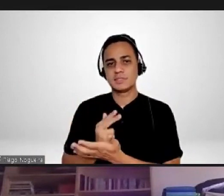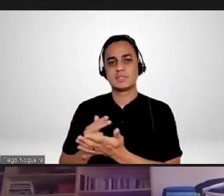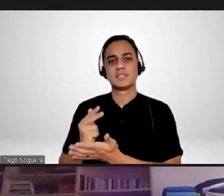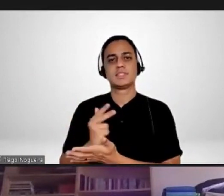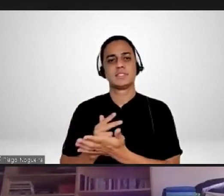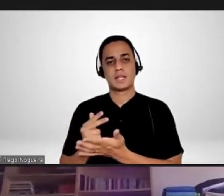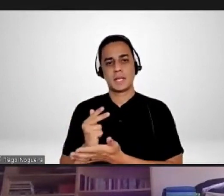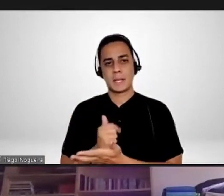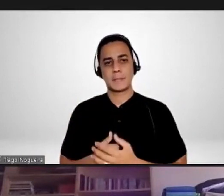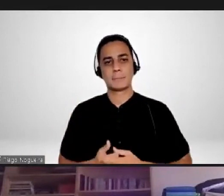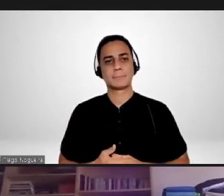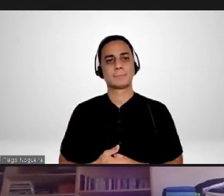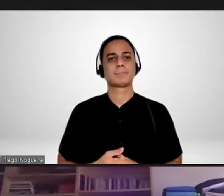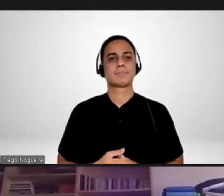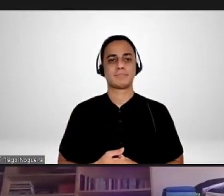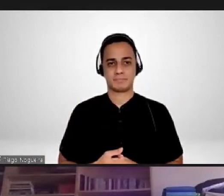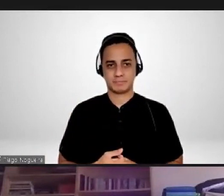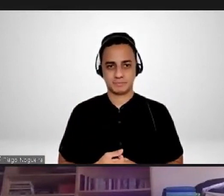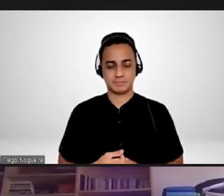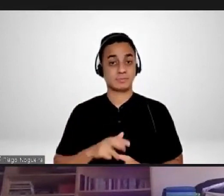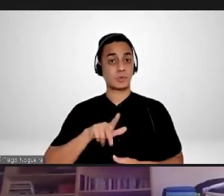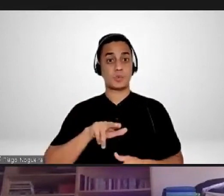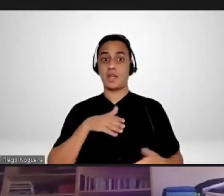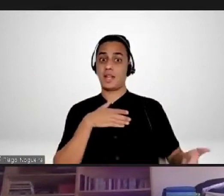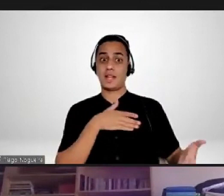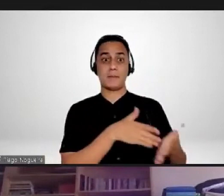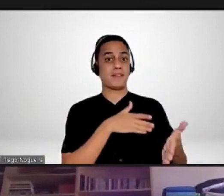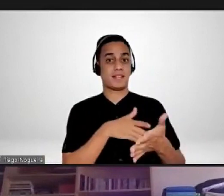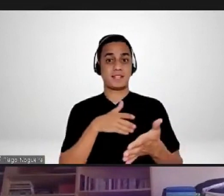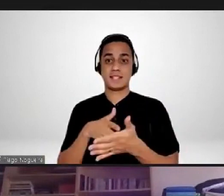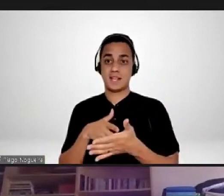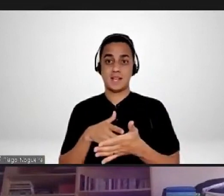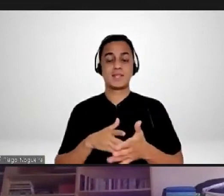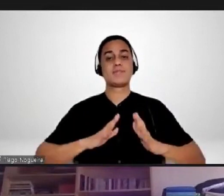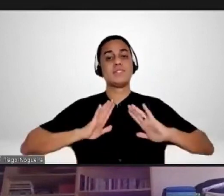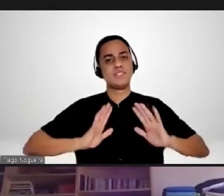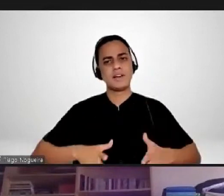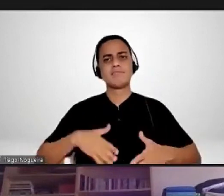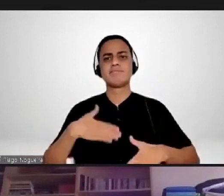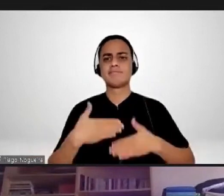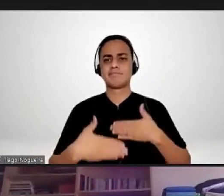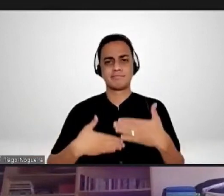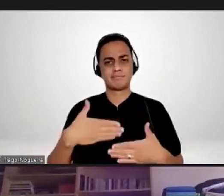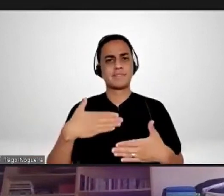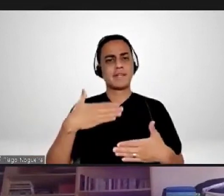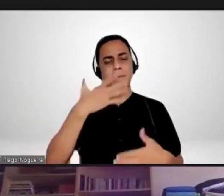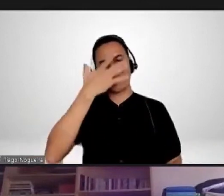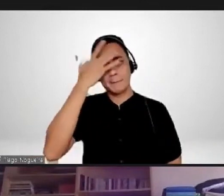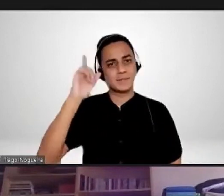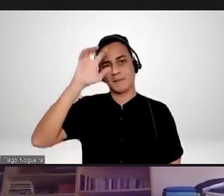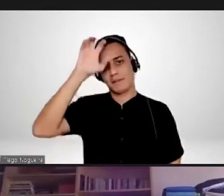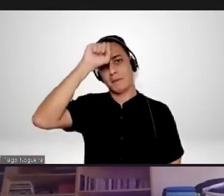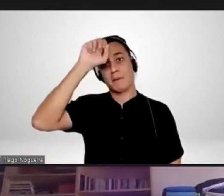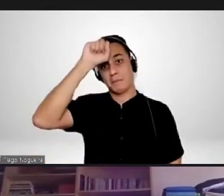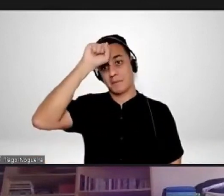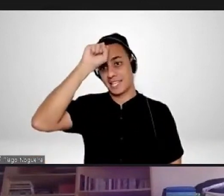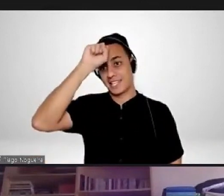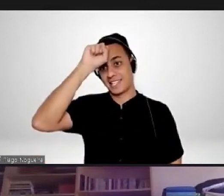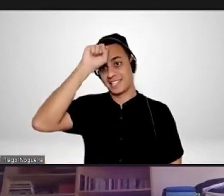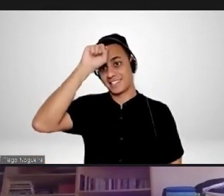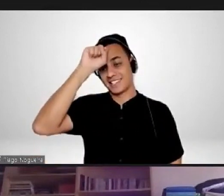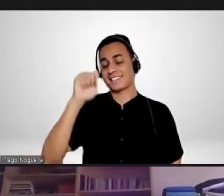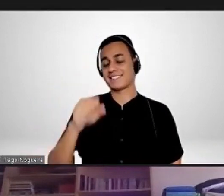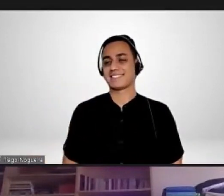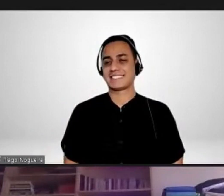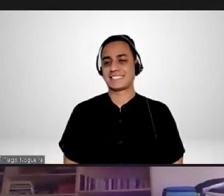uma limitação, simplesmente é algo que acontece. Está programado para que as pessoas não aprendam a desenhar. Em certo momento que